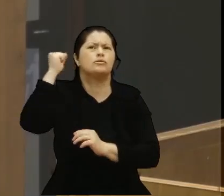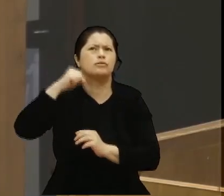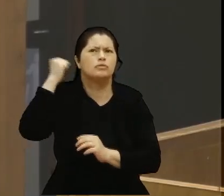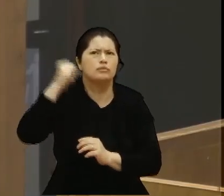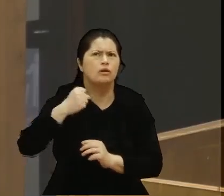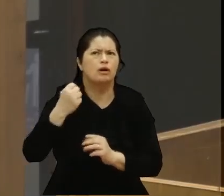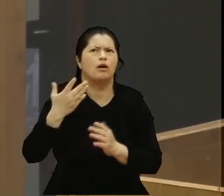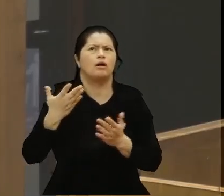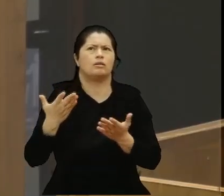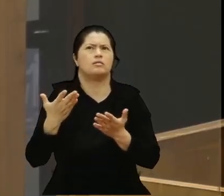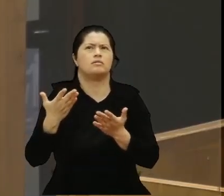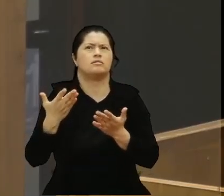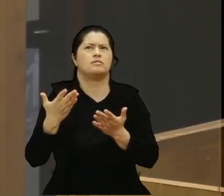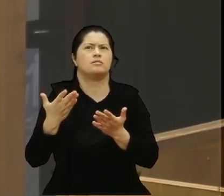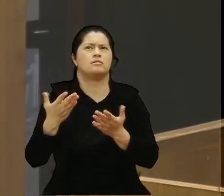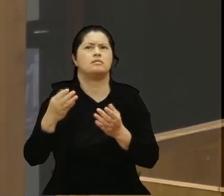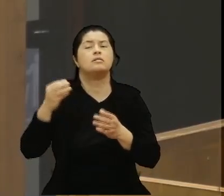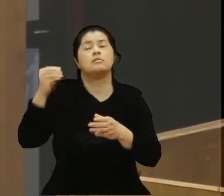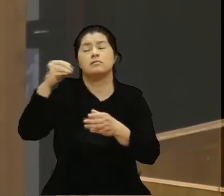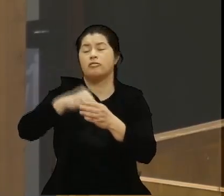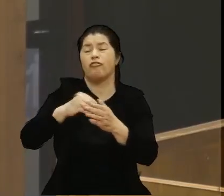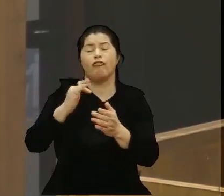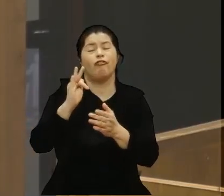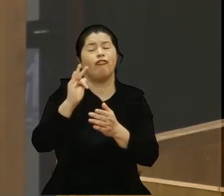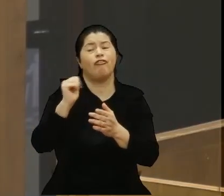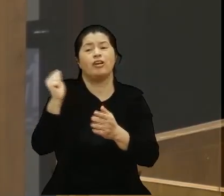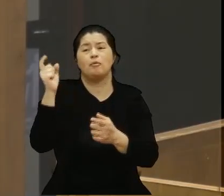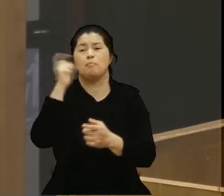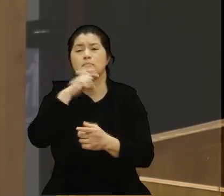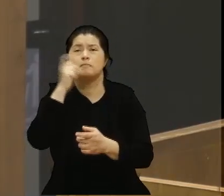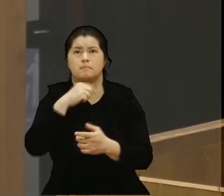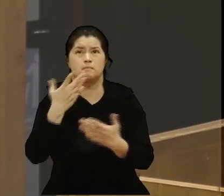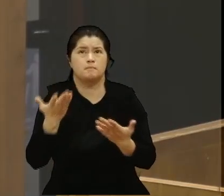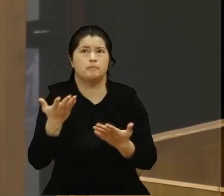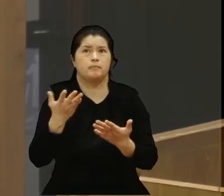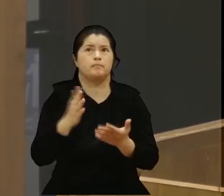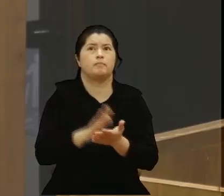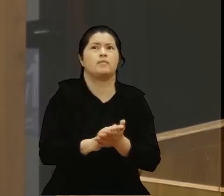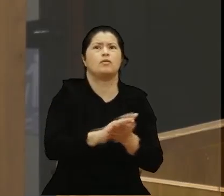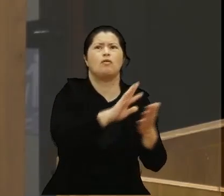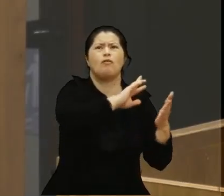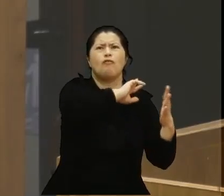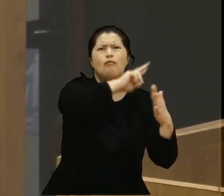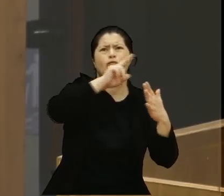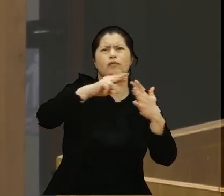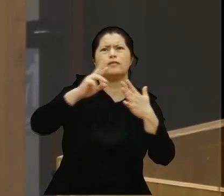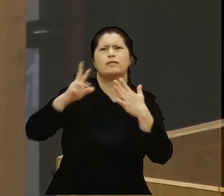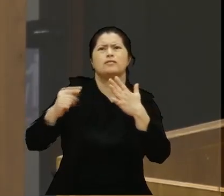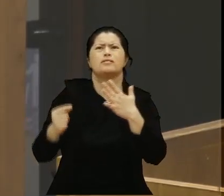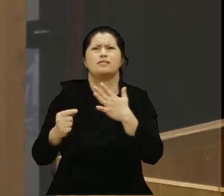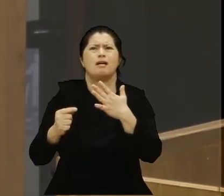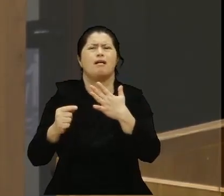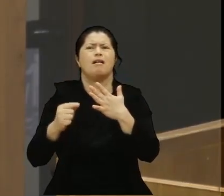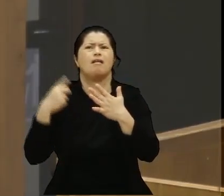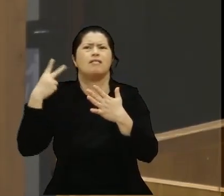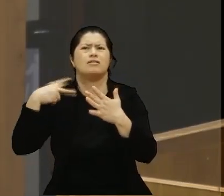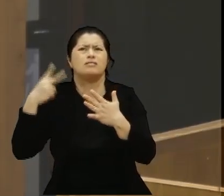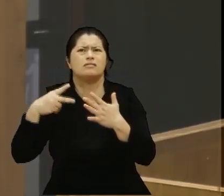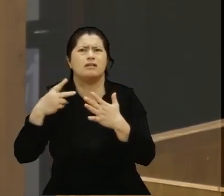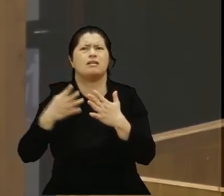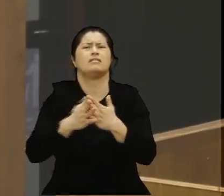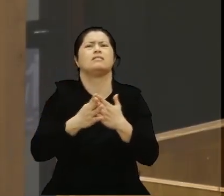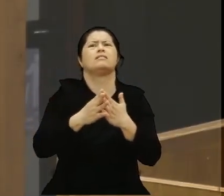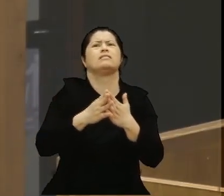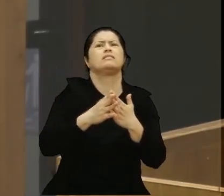ali essa sessão fake, né? A Fátima Bezerra, Eunice Oliveira, Gleice Hoffmann, Vanessa Graziotin do